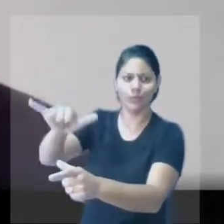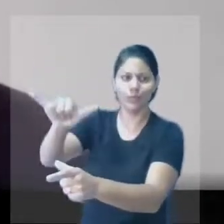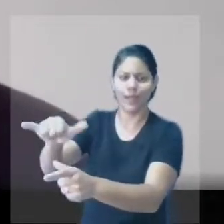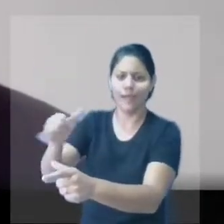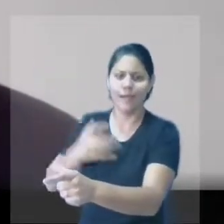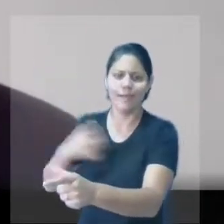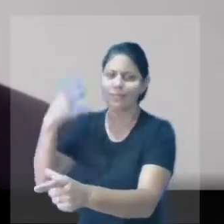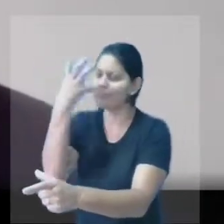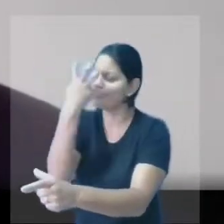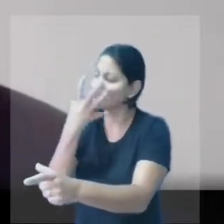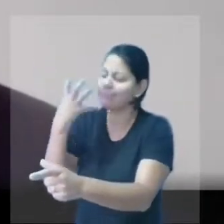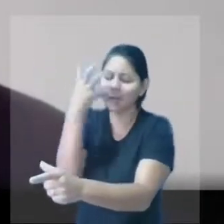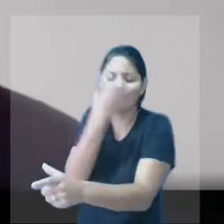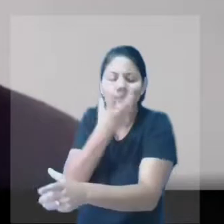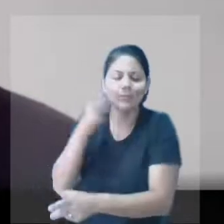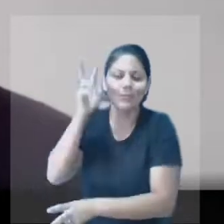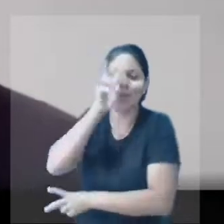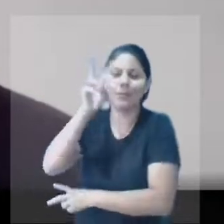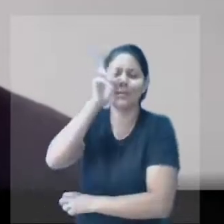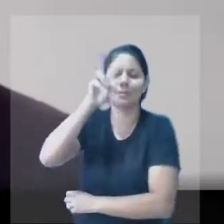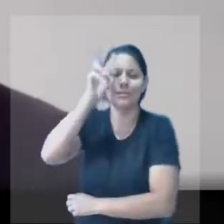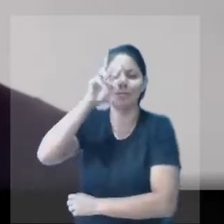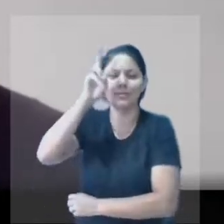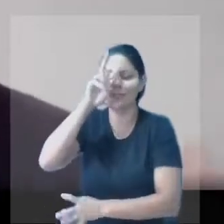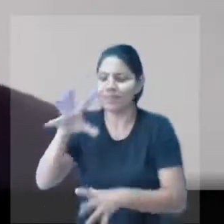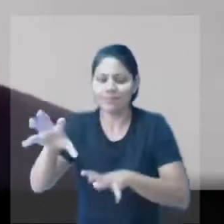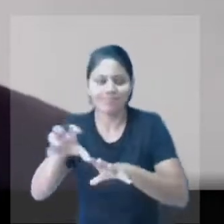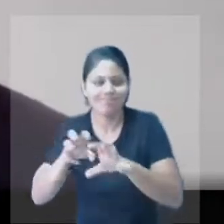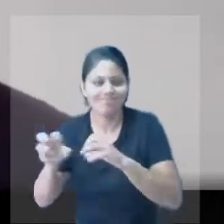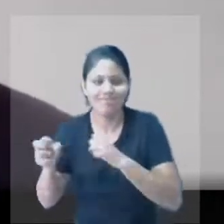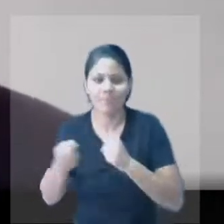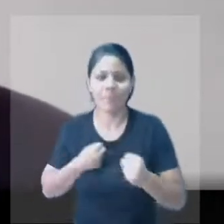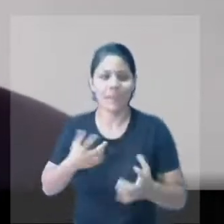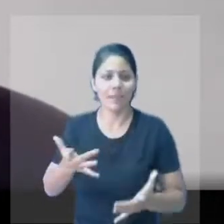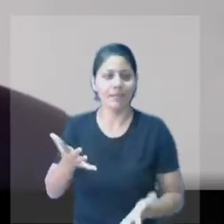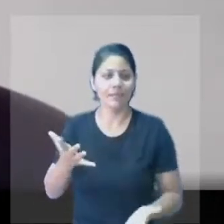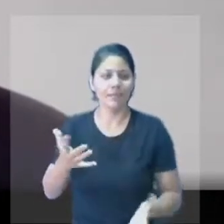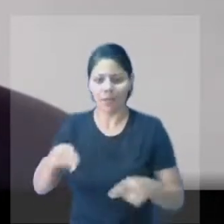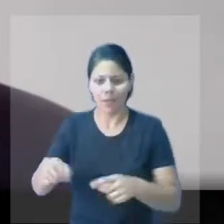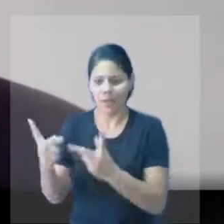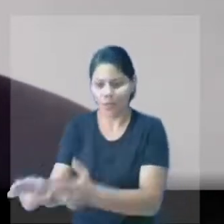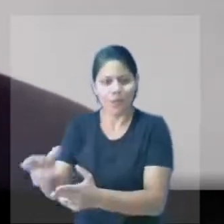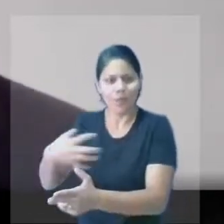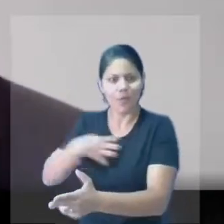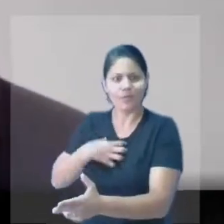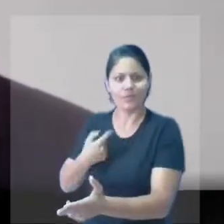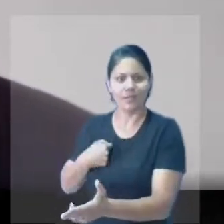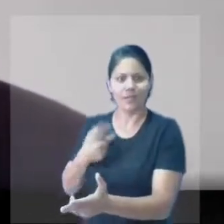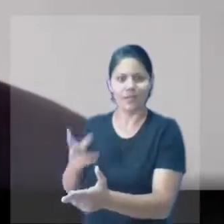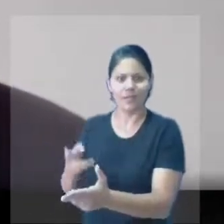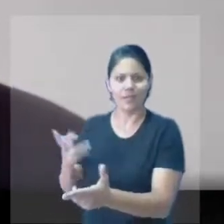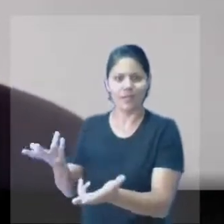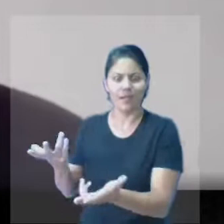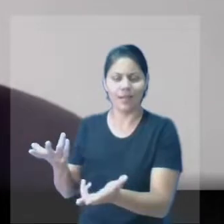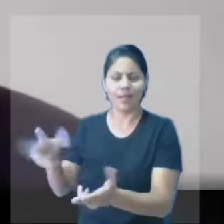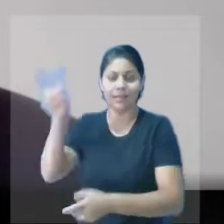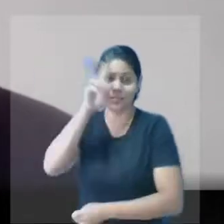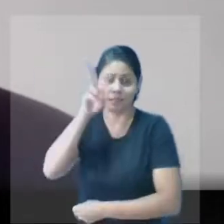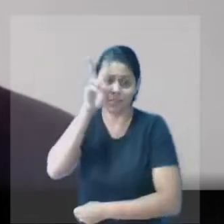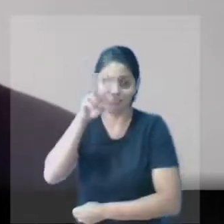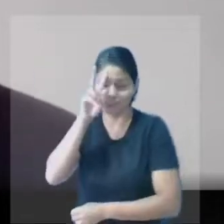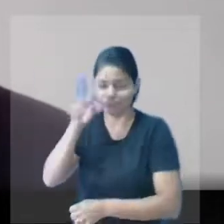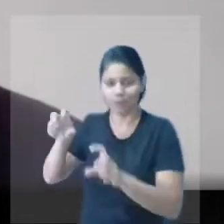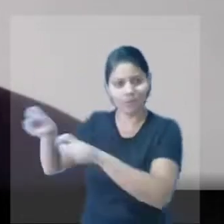apaixonei por essa história, né, perdidamente, né, eu me sentia um daqueles meninos, né, até pela minha